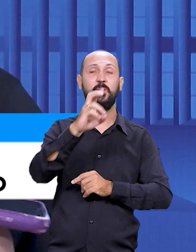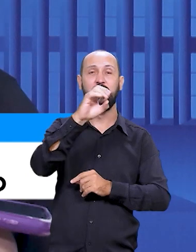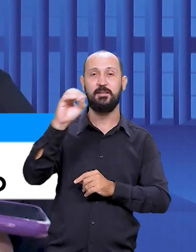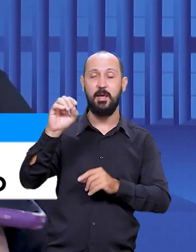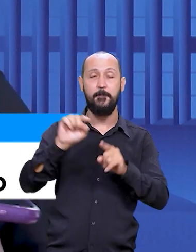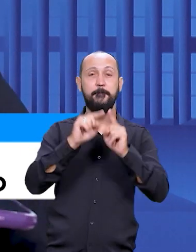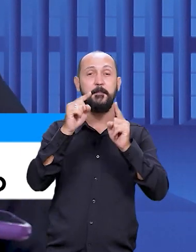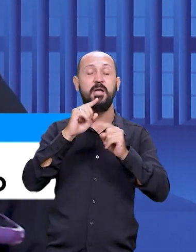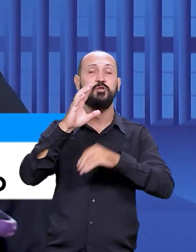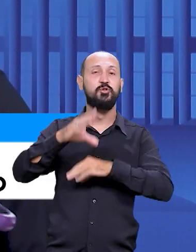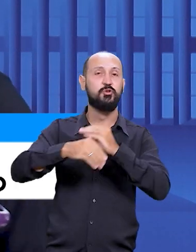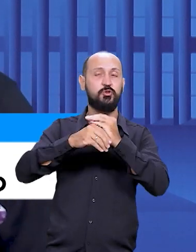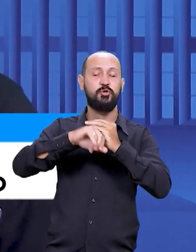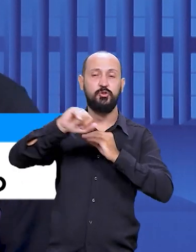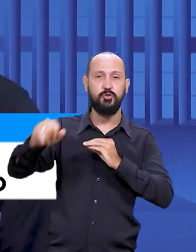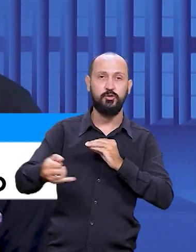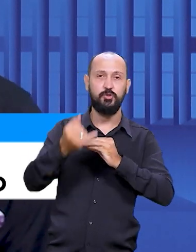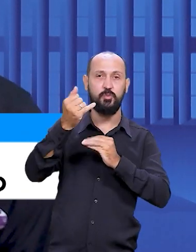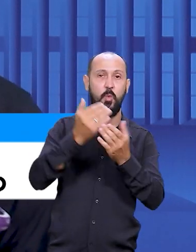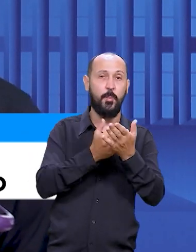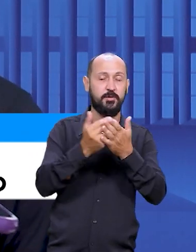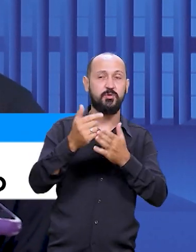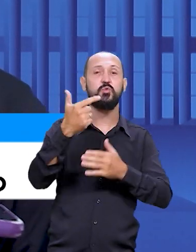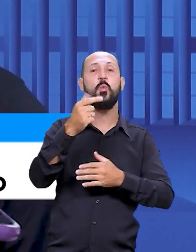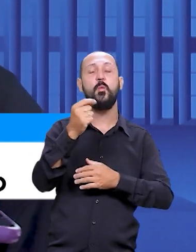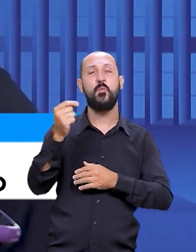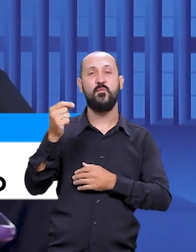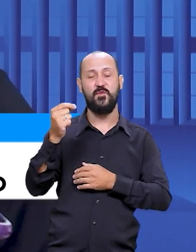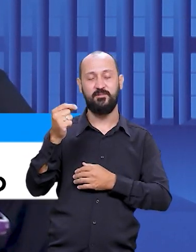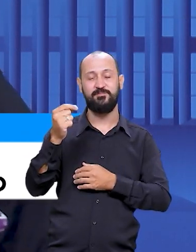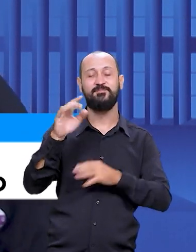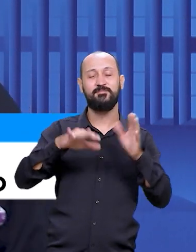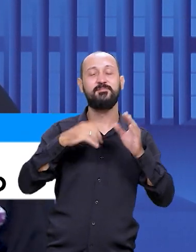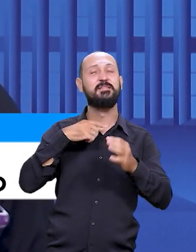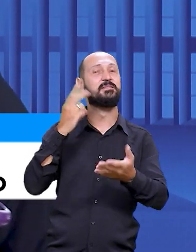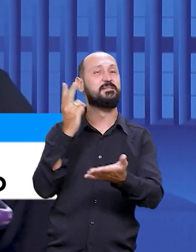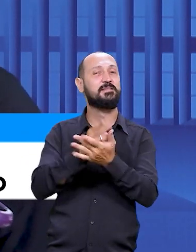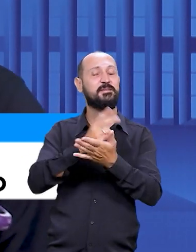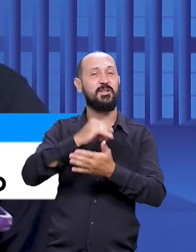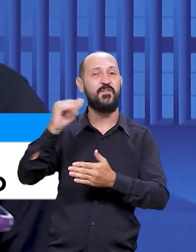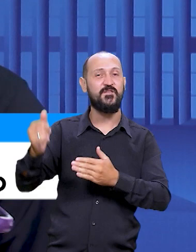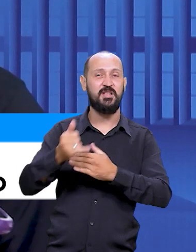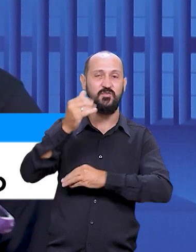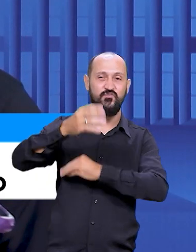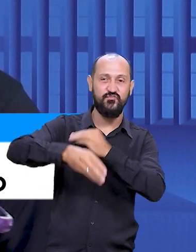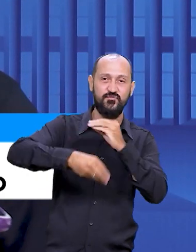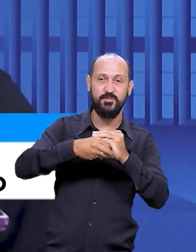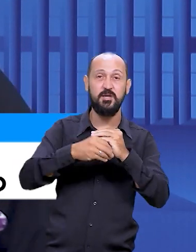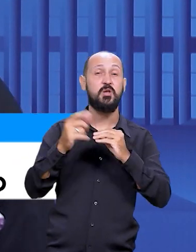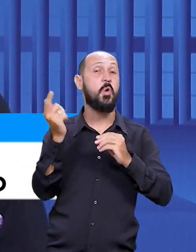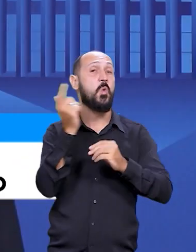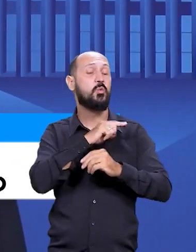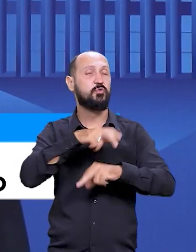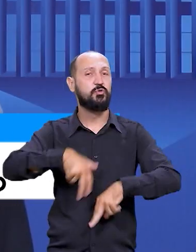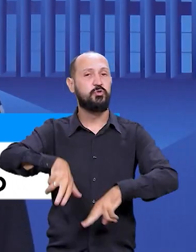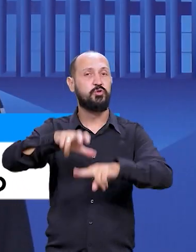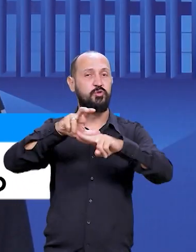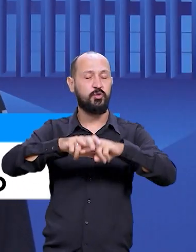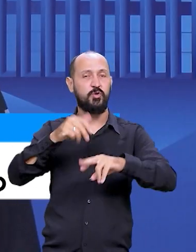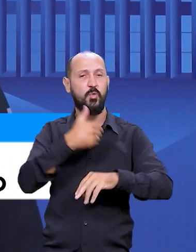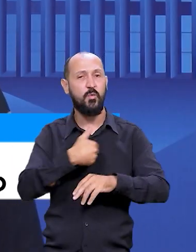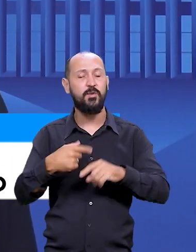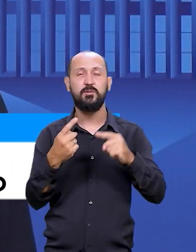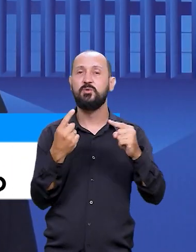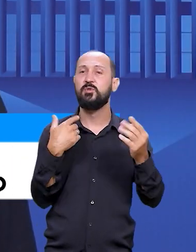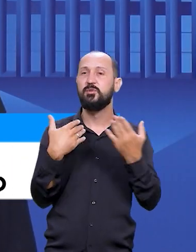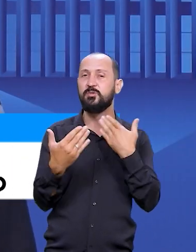de R$ 3.500, só que com reajuste anual desde 2020, mantendo a reposição inflacionária. Que nós